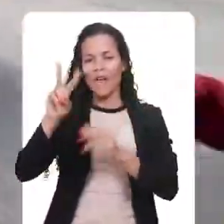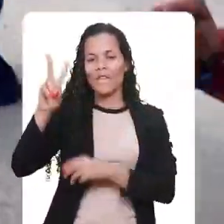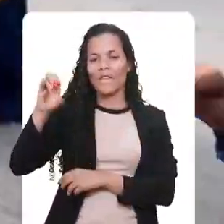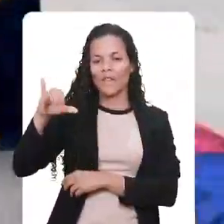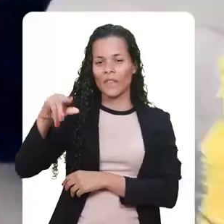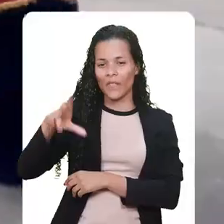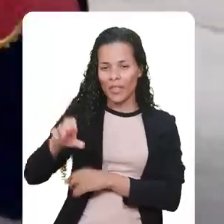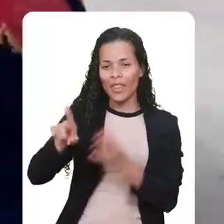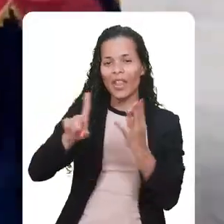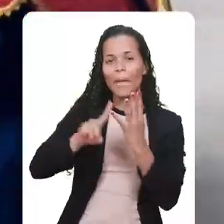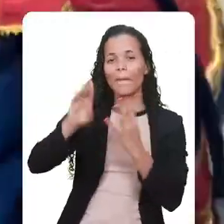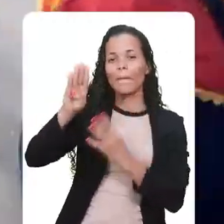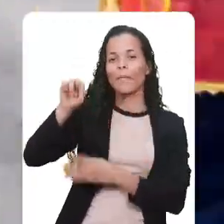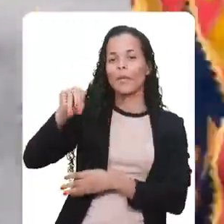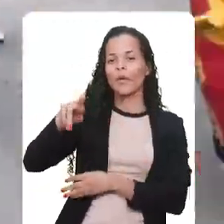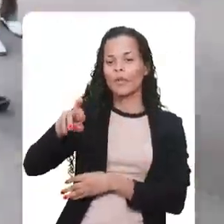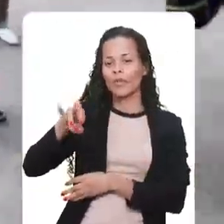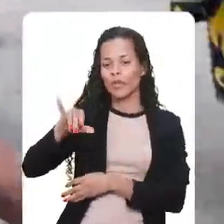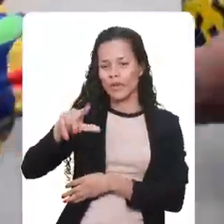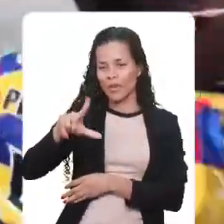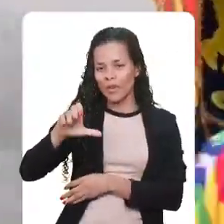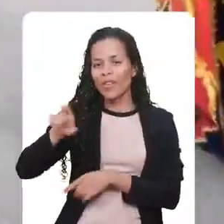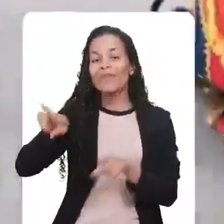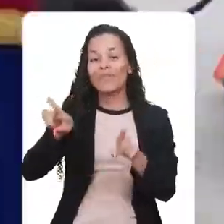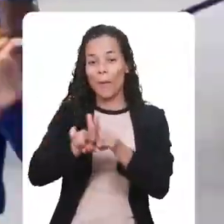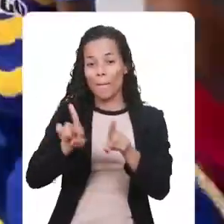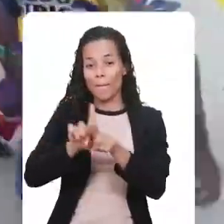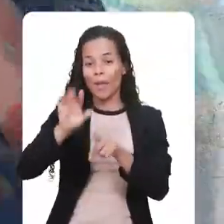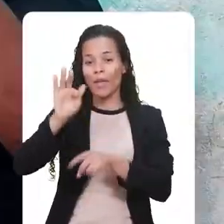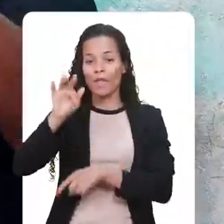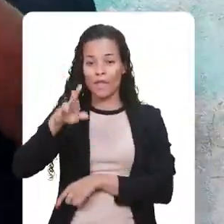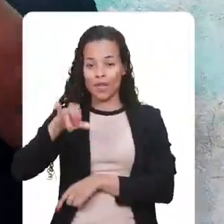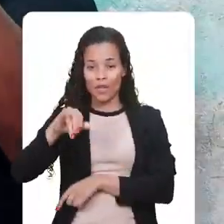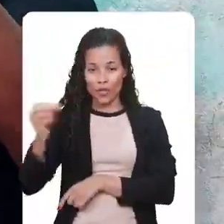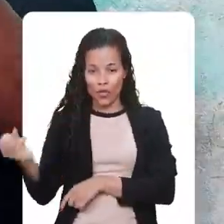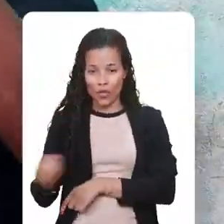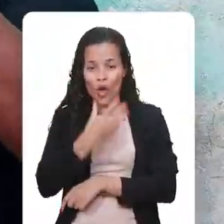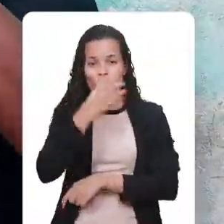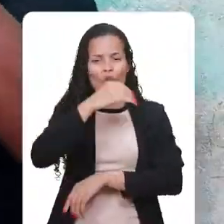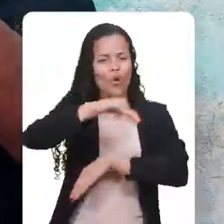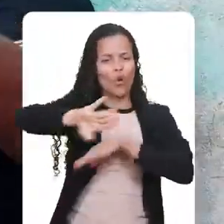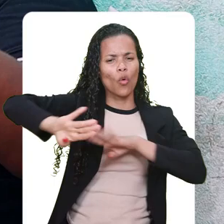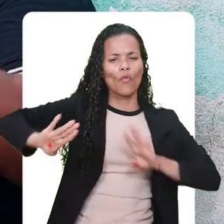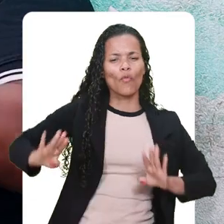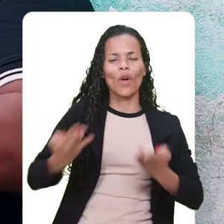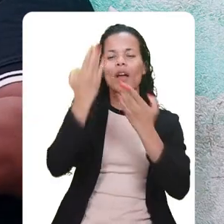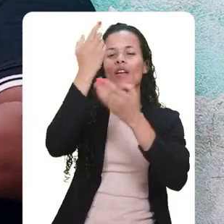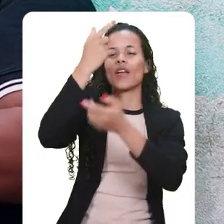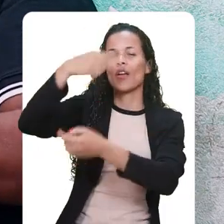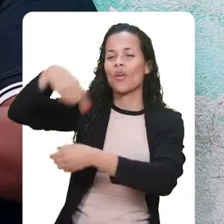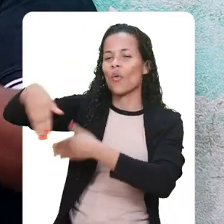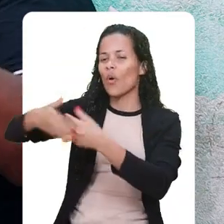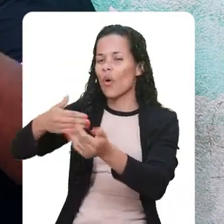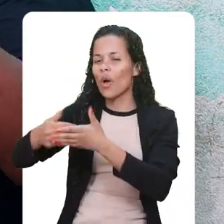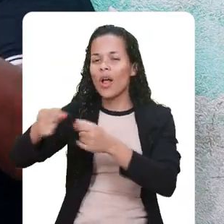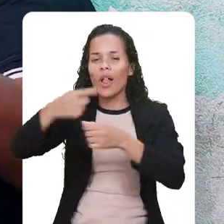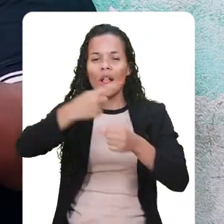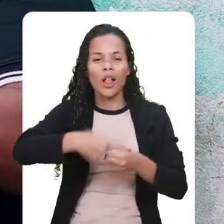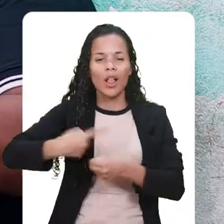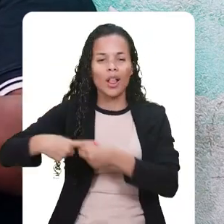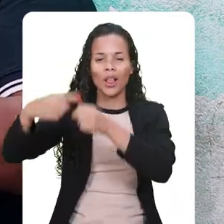Vicença, Bonizaro, a gente vai para Feira Nova, entendeu? A gente vai para várias foi chamada, a gente está indo para fazer os eventos